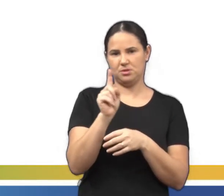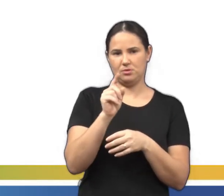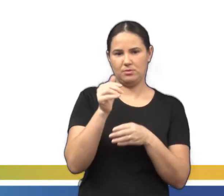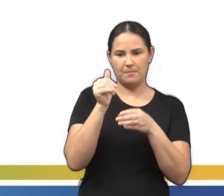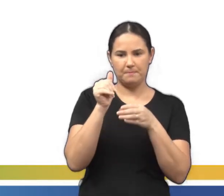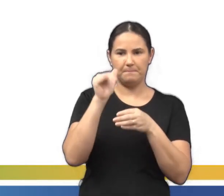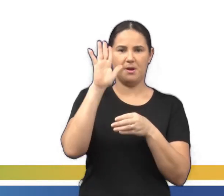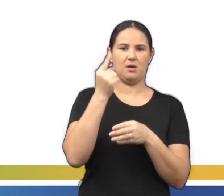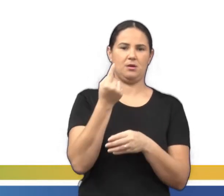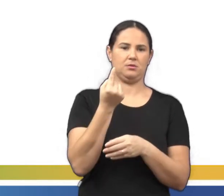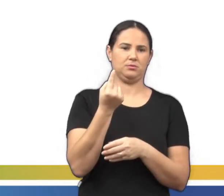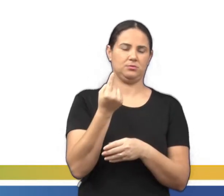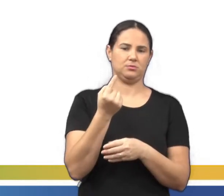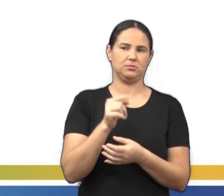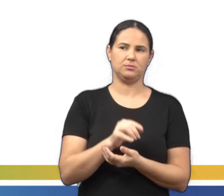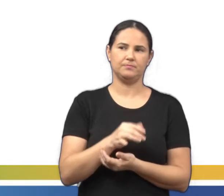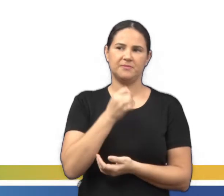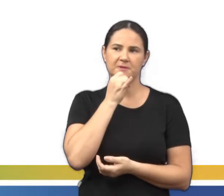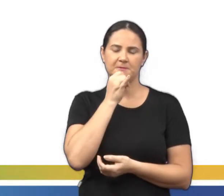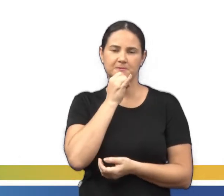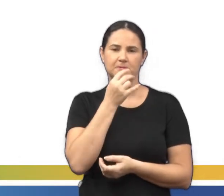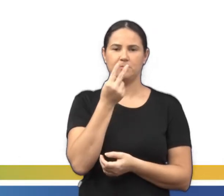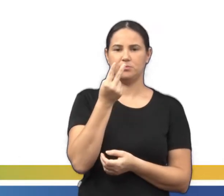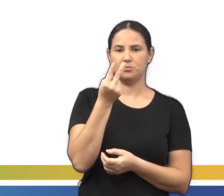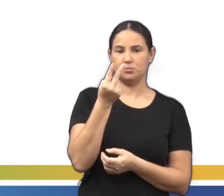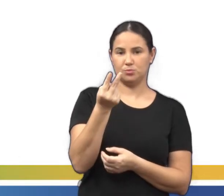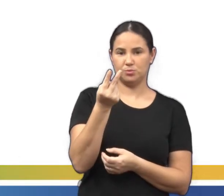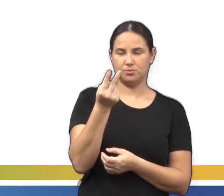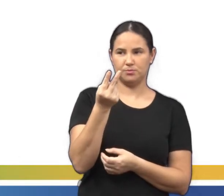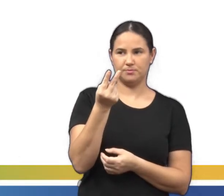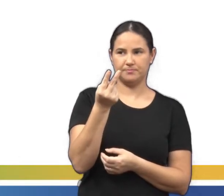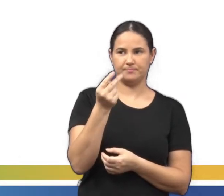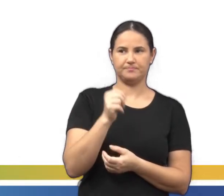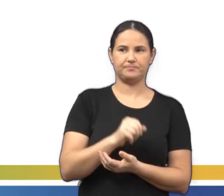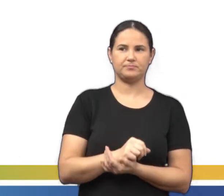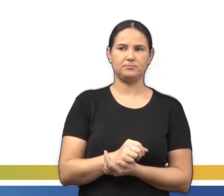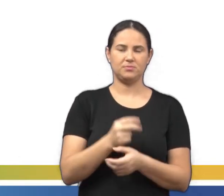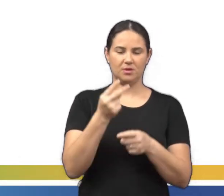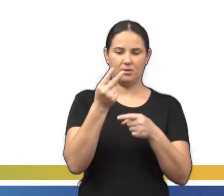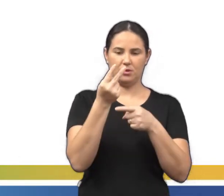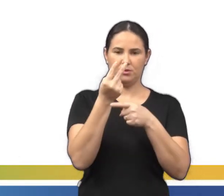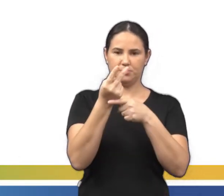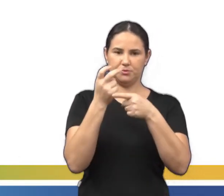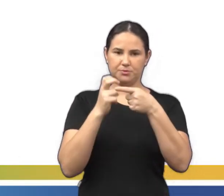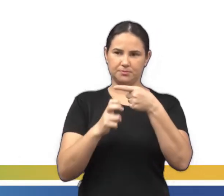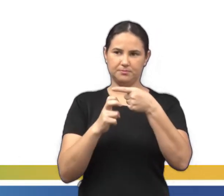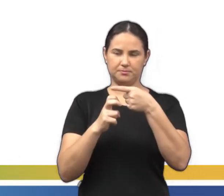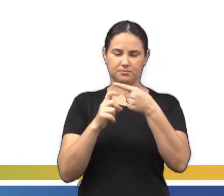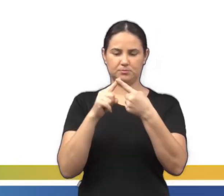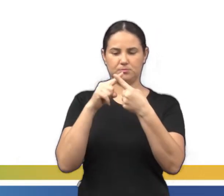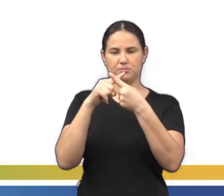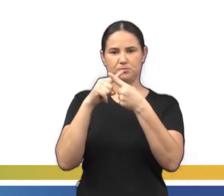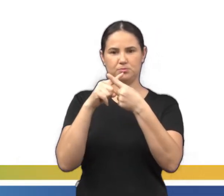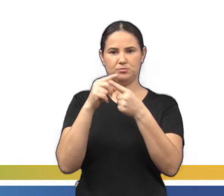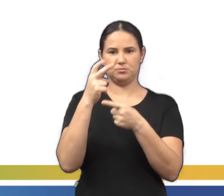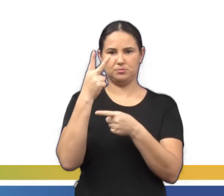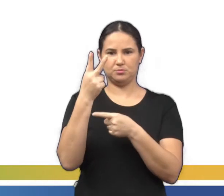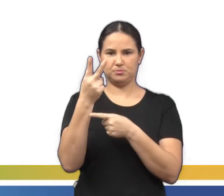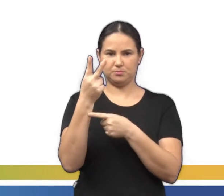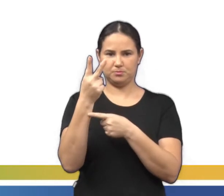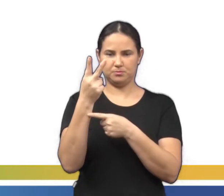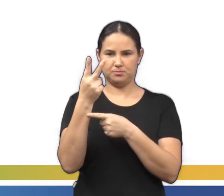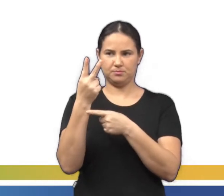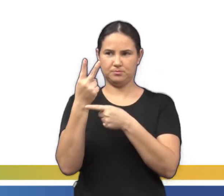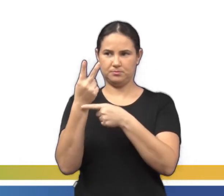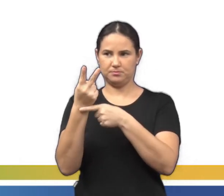para o 2. Vou pegar o 2 quinto e vou multiplicar por 2. Quando eu faço 2 quinto multiplicado